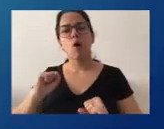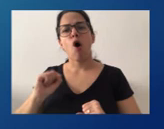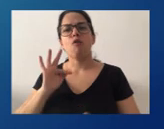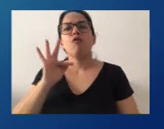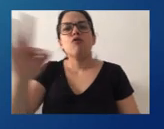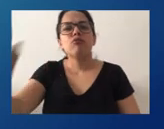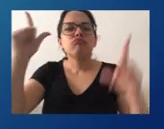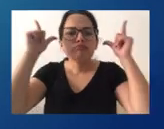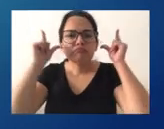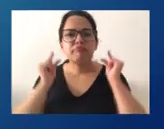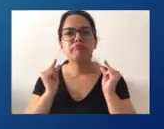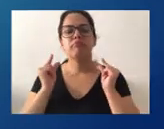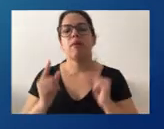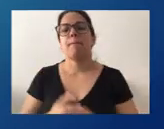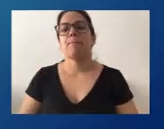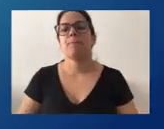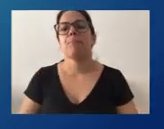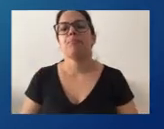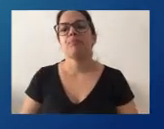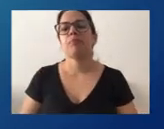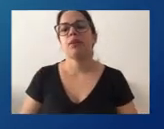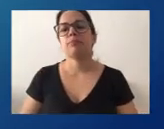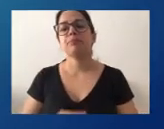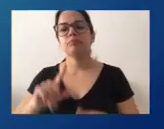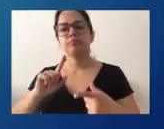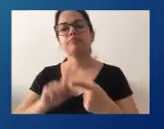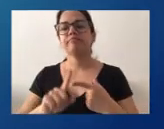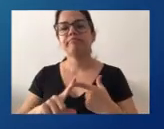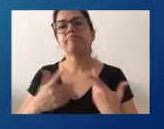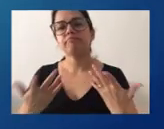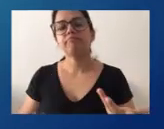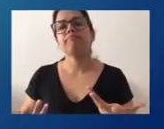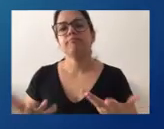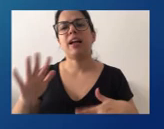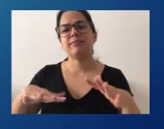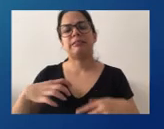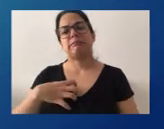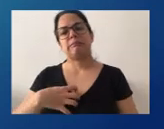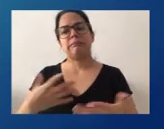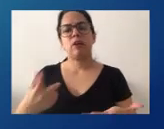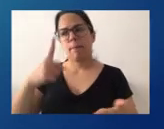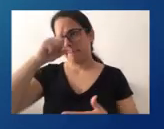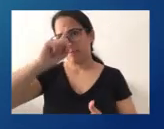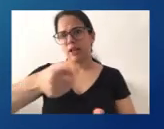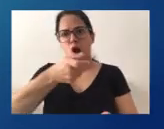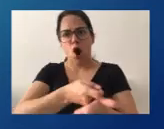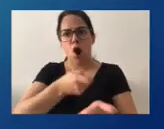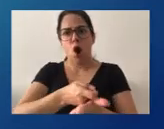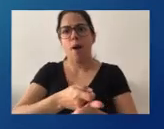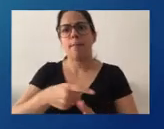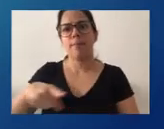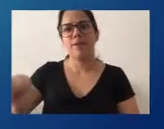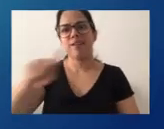e né, o que é uma coisa que por vezes meio desagradável, que é obrigar, né, tornar obrigatório, né, e